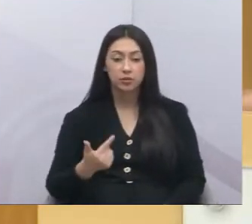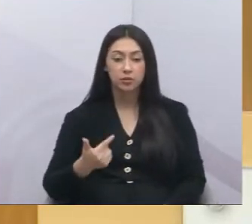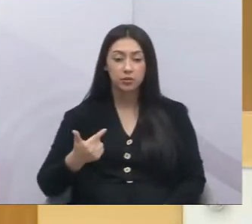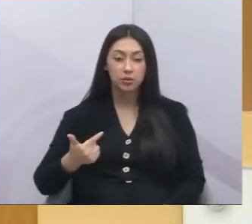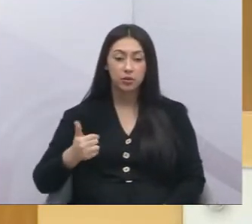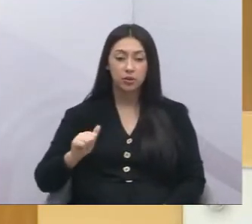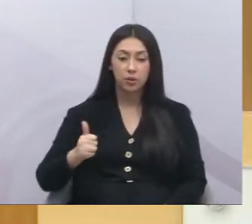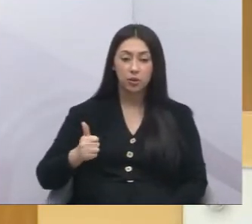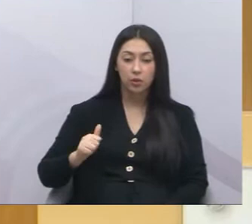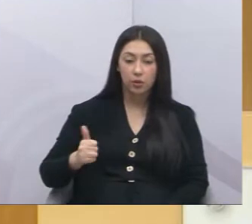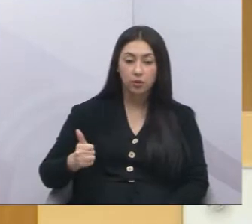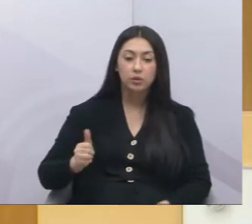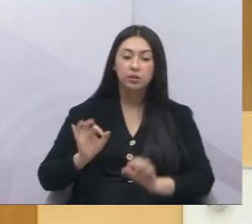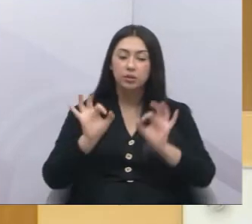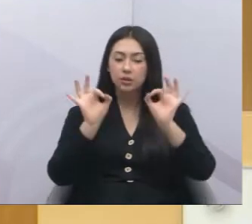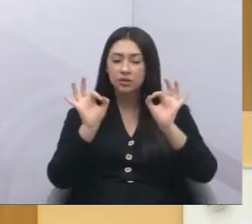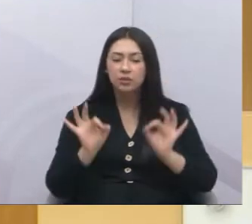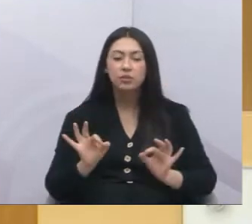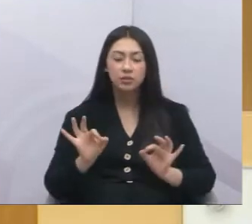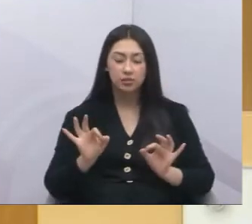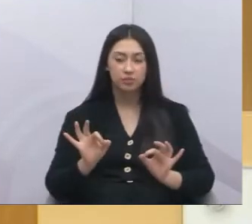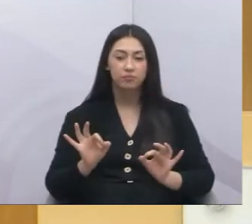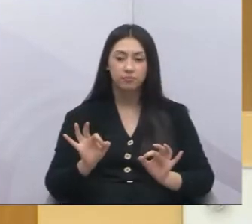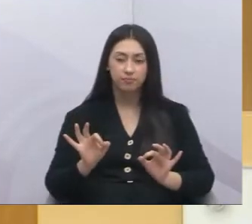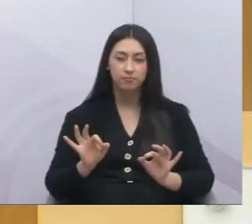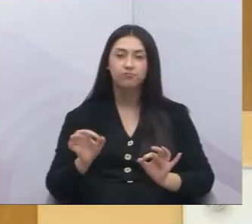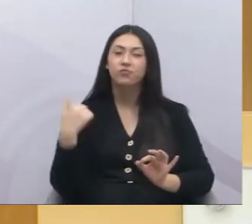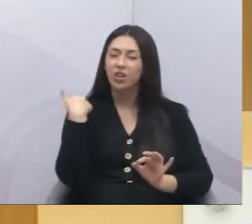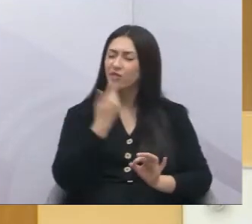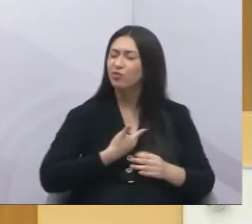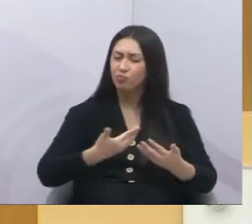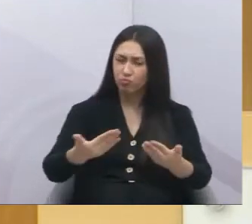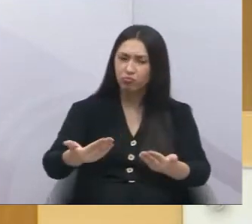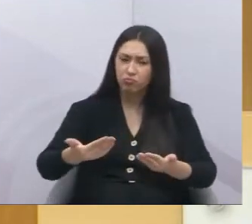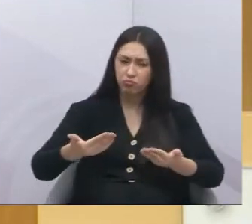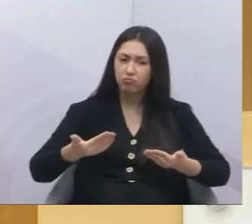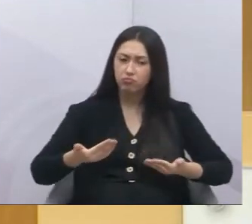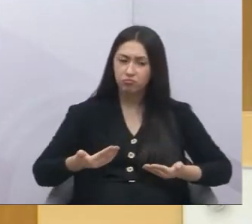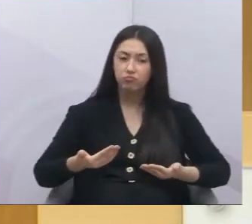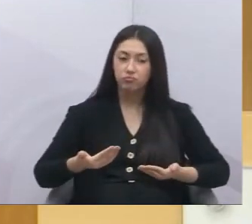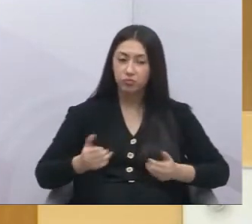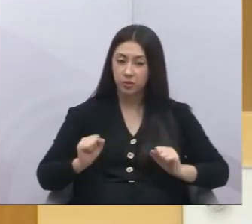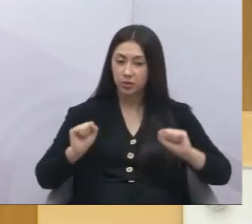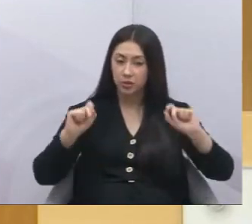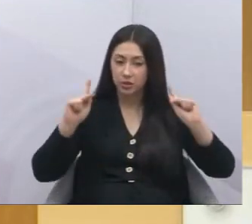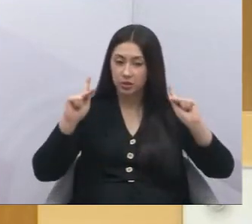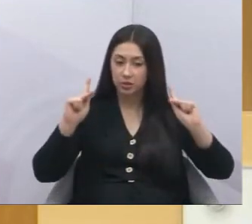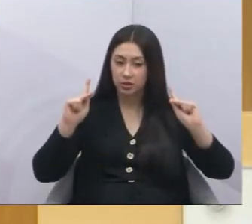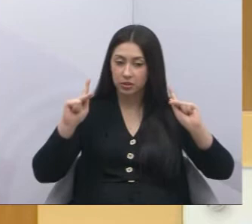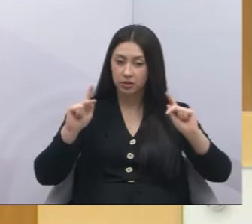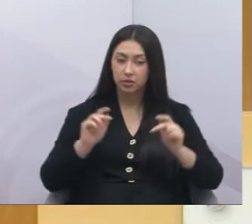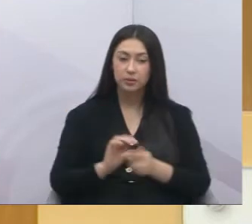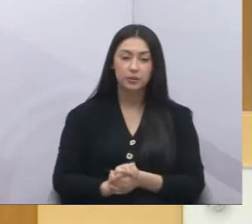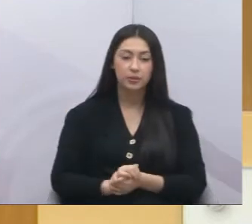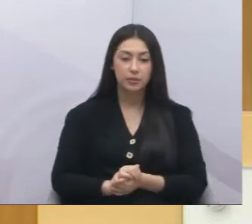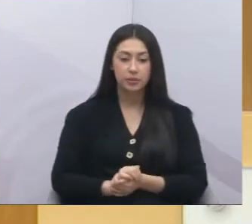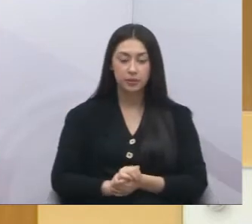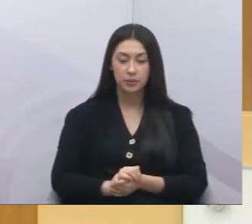3955-2211, que com certeza você será bem atendido. Ok?